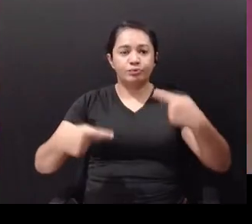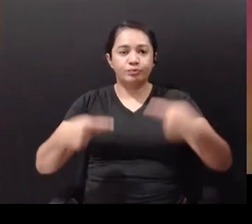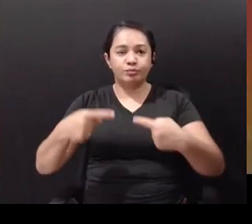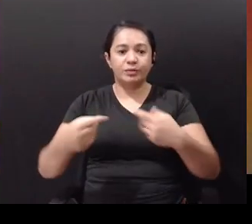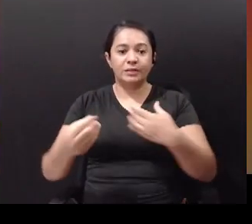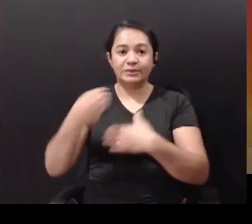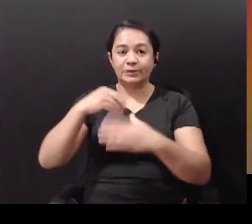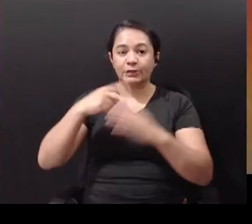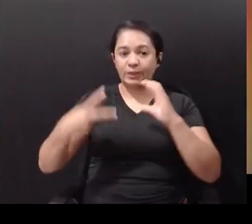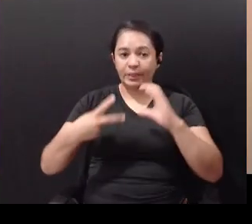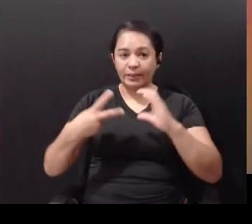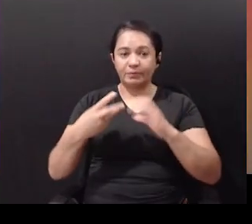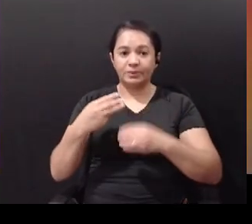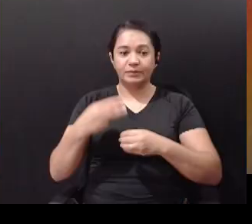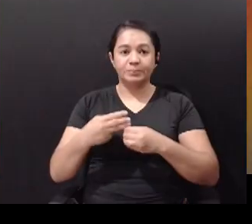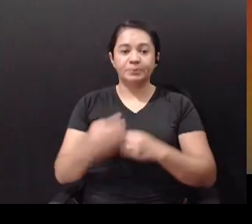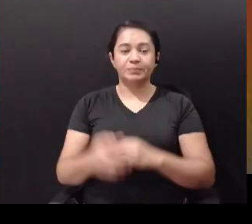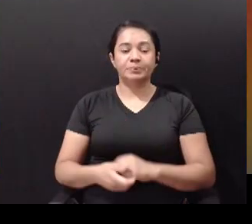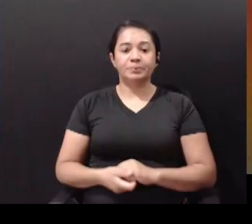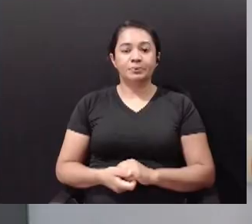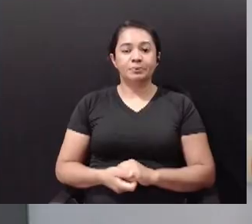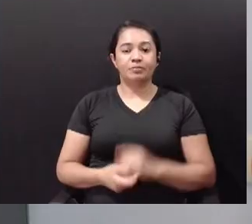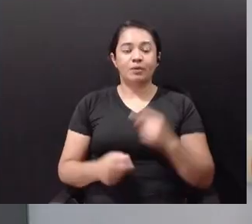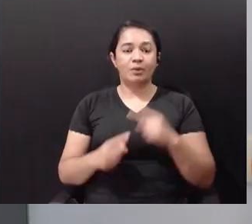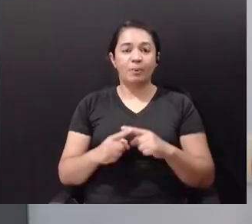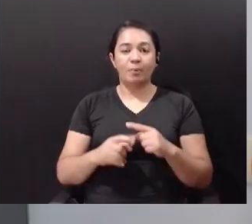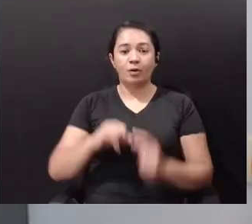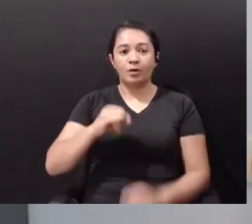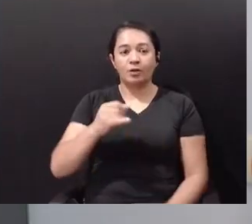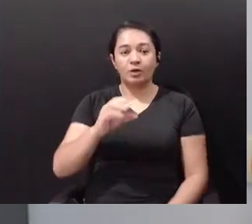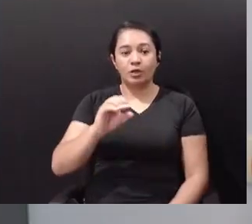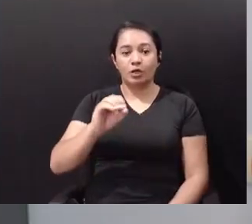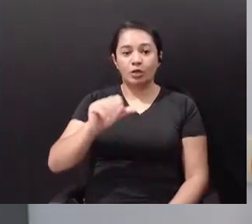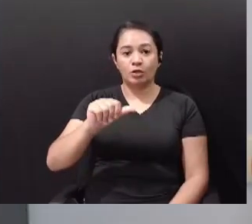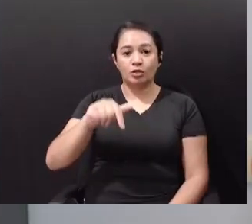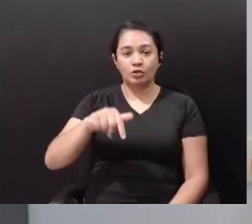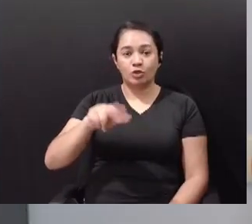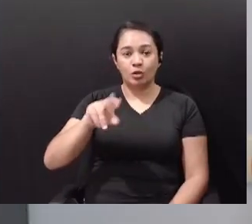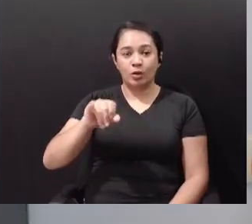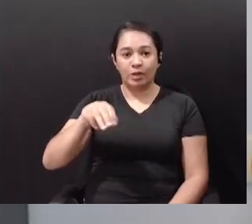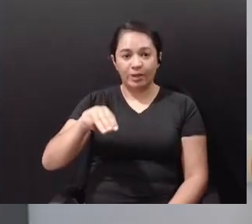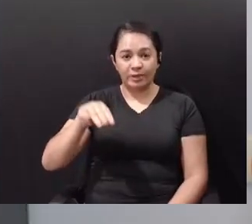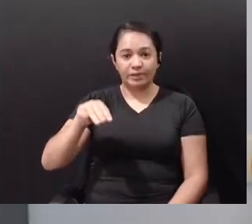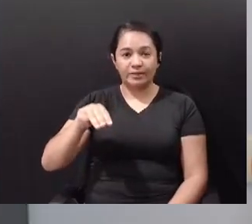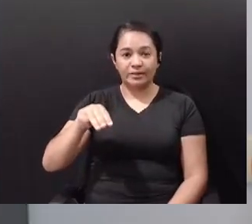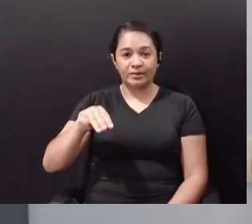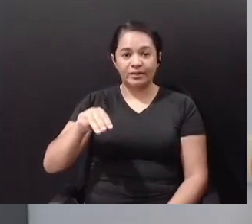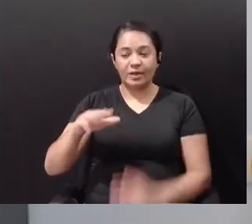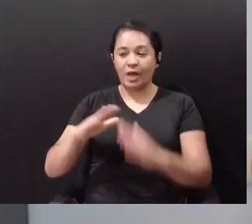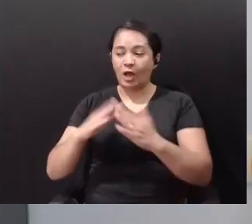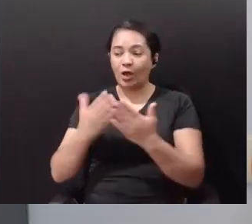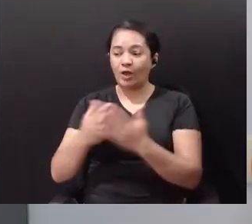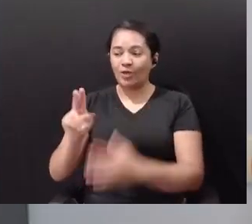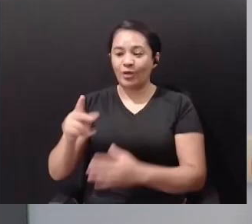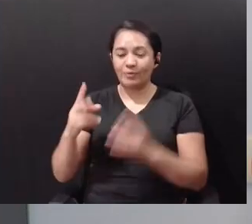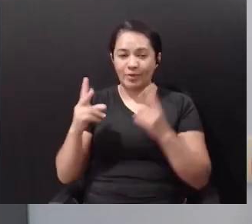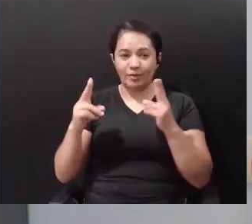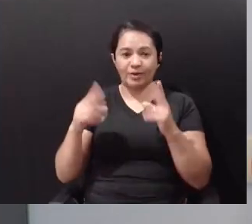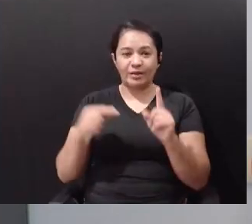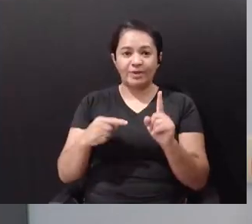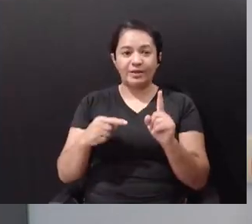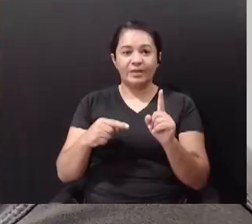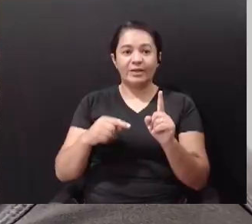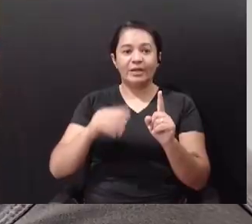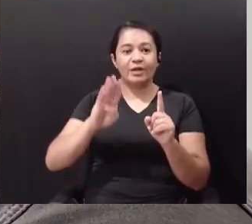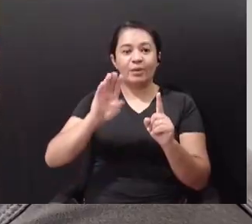Municipal, porque Joaquim de Corrêa de Melo, que a escola acaba levando o nome, ele era um botânico